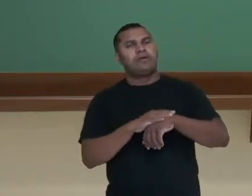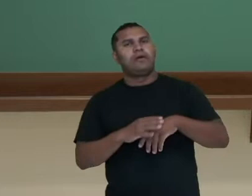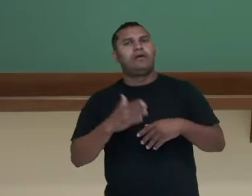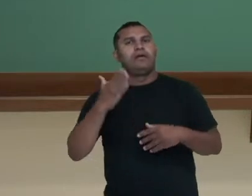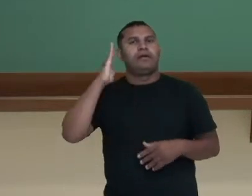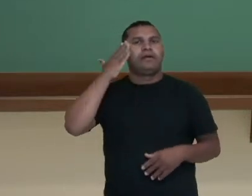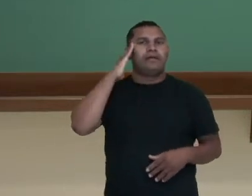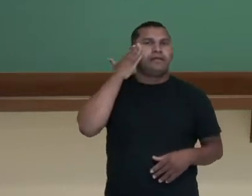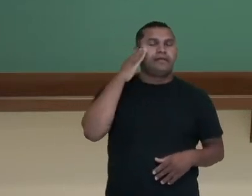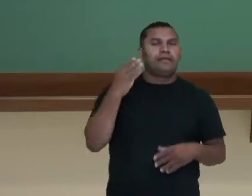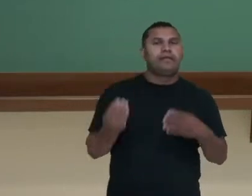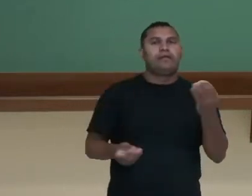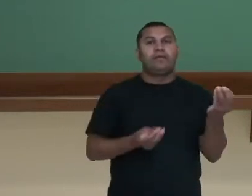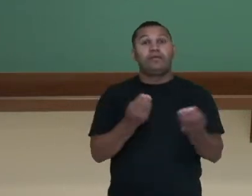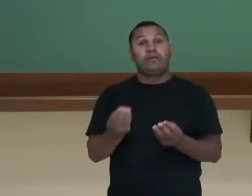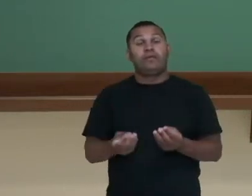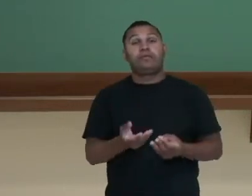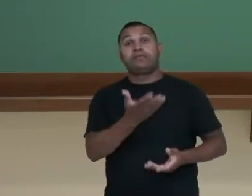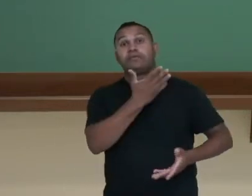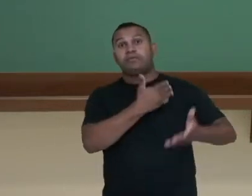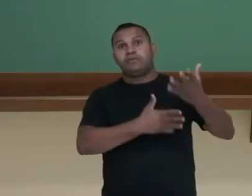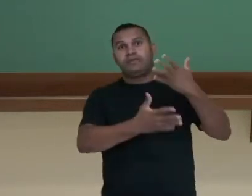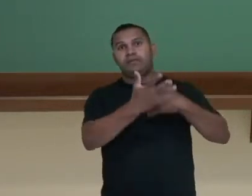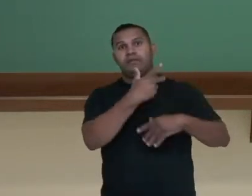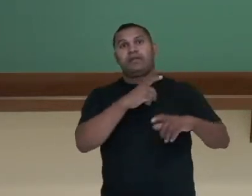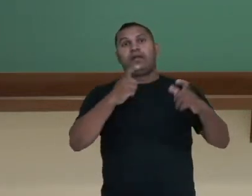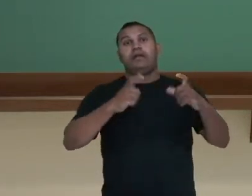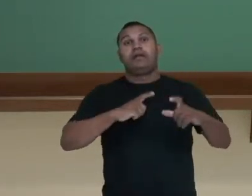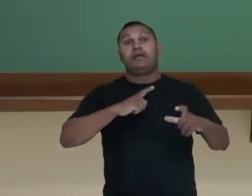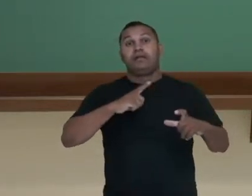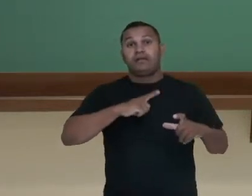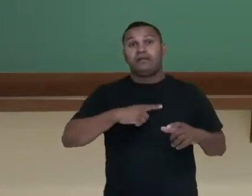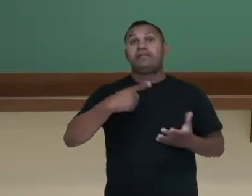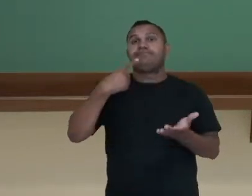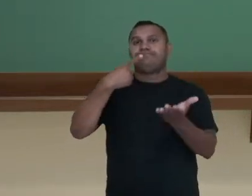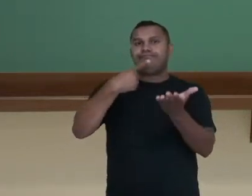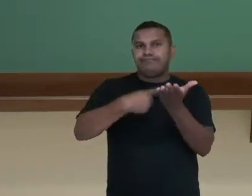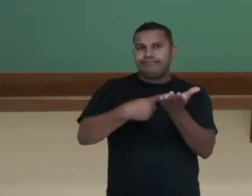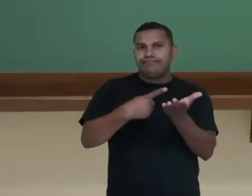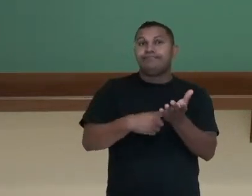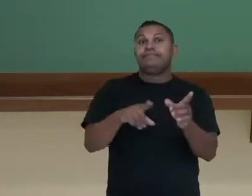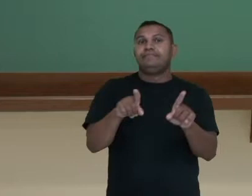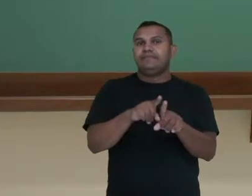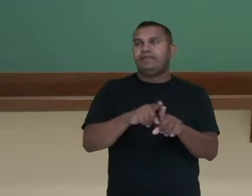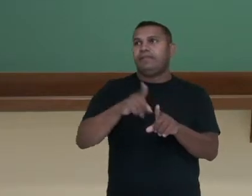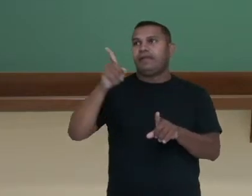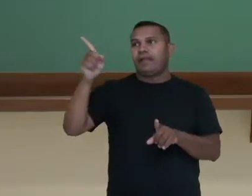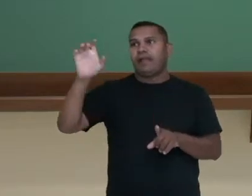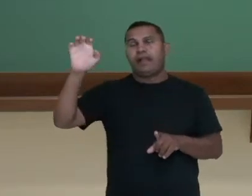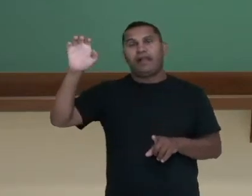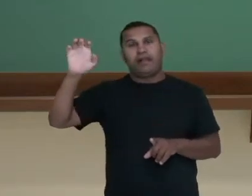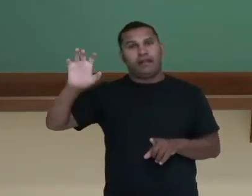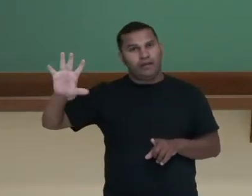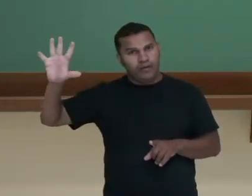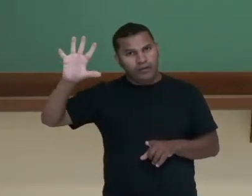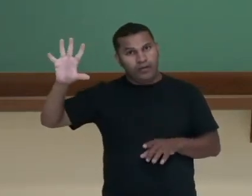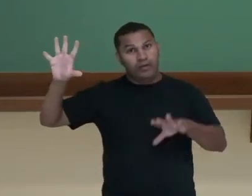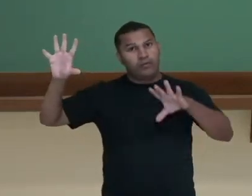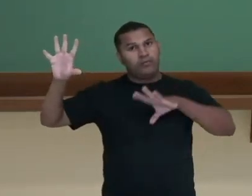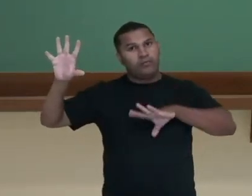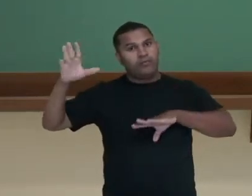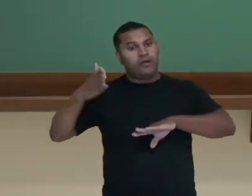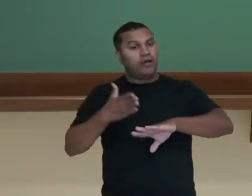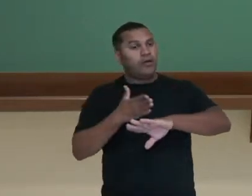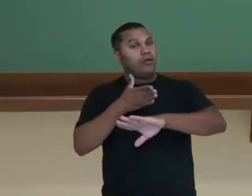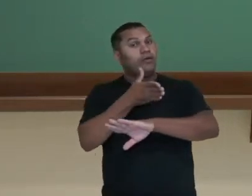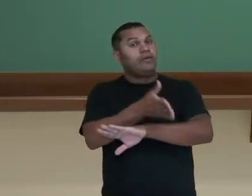os impactos dos colonialismos nas sociedades africanas da Idade Moderna. Então, essa